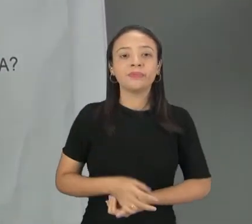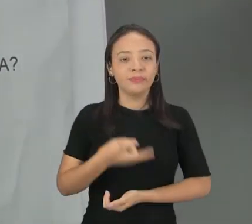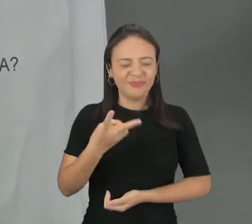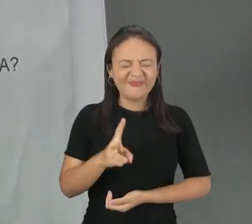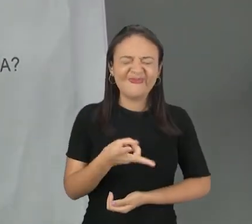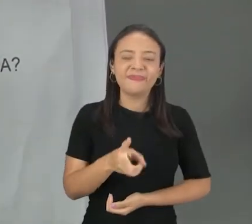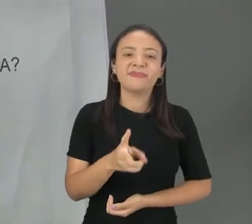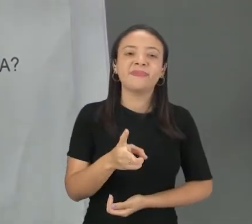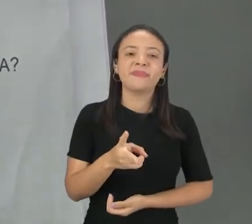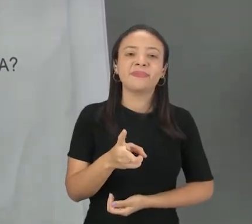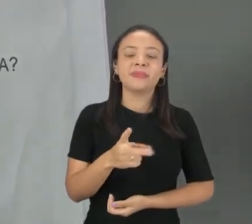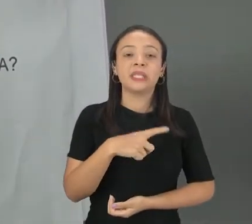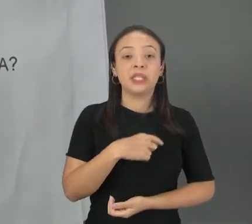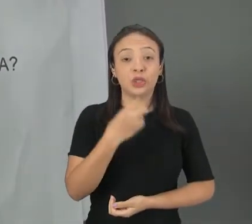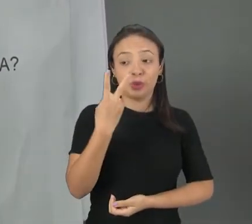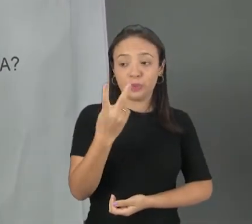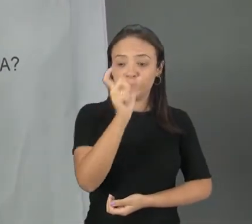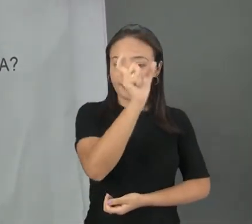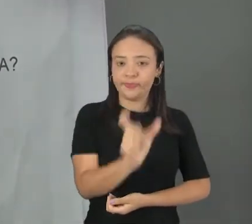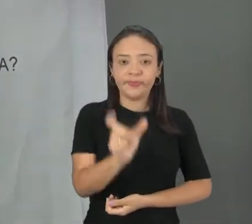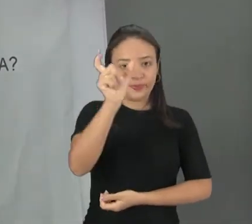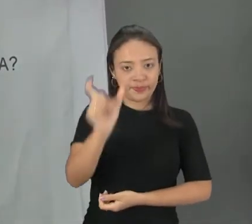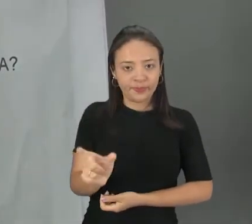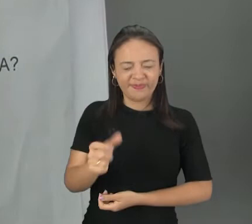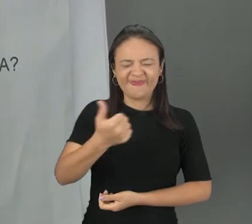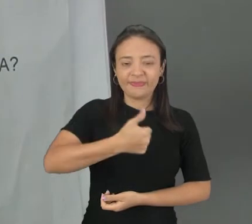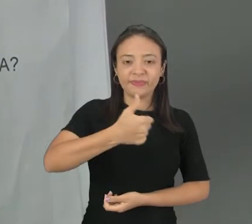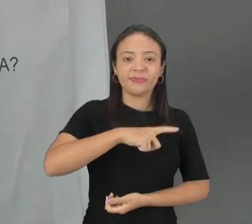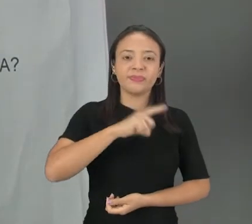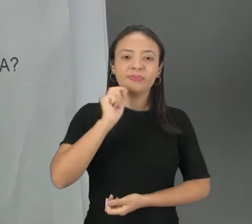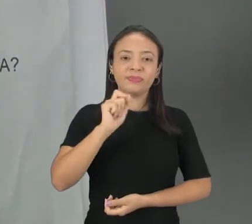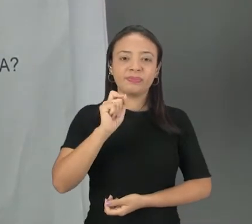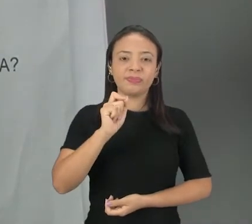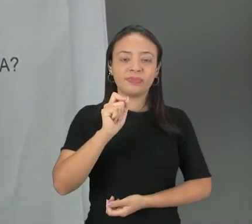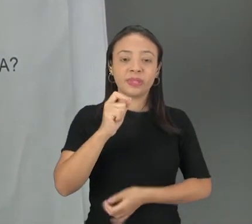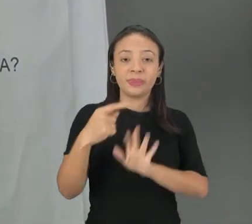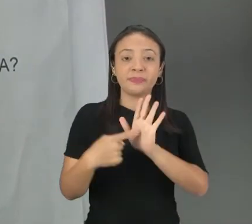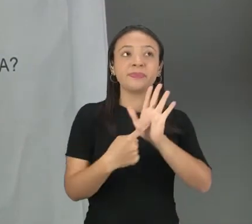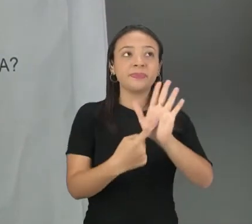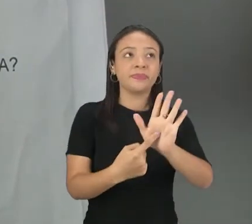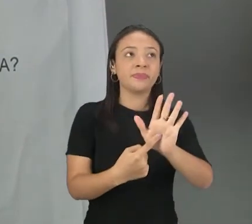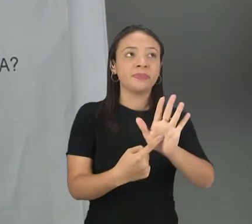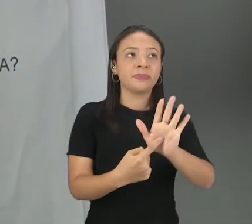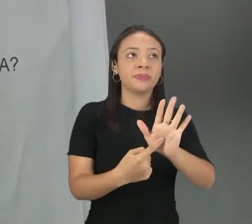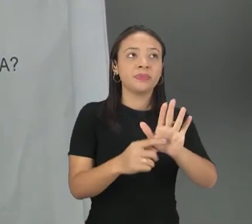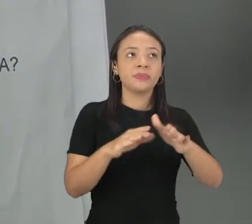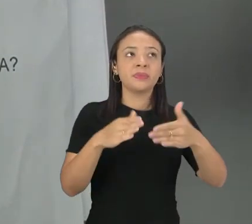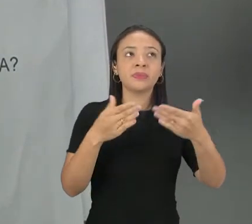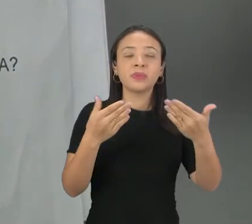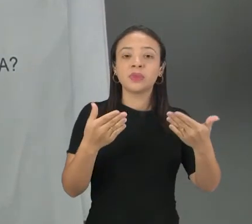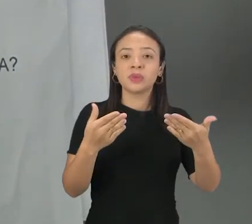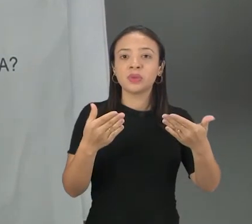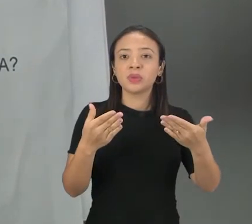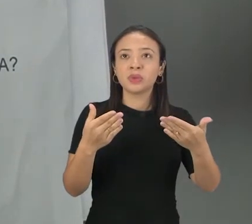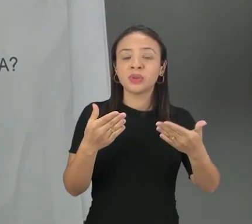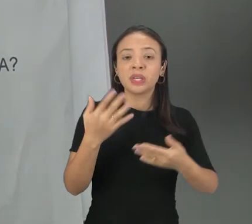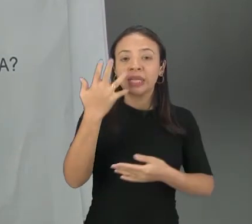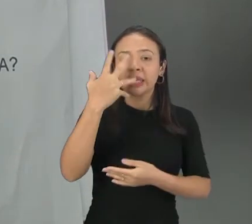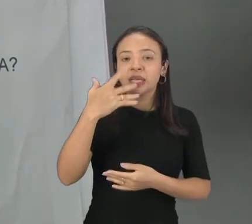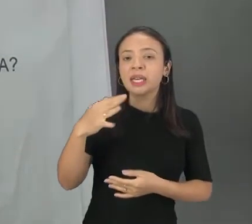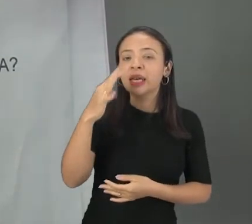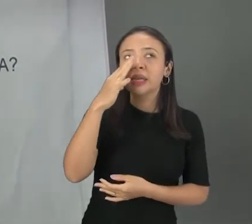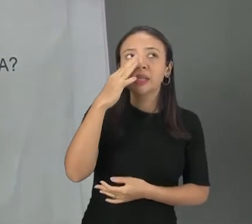continuamos trabalhando com duas com os A primeira coluna nós temos aqui as apresentações uma apresentação as crianças